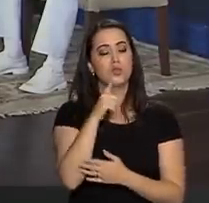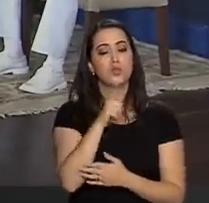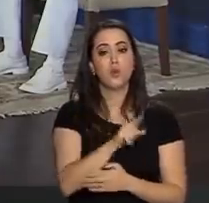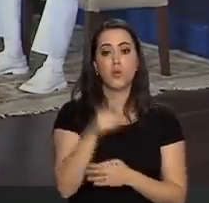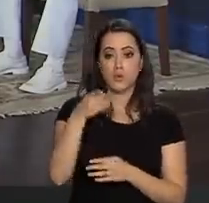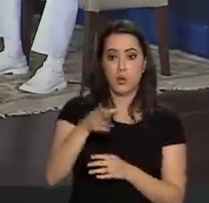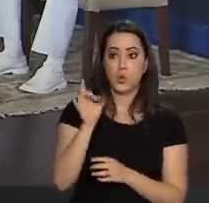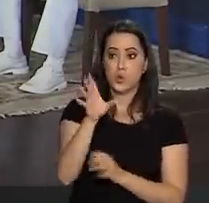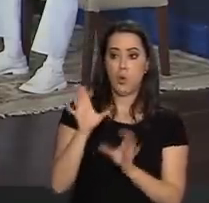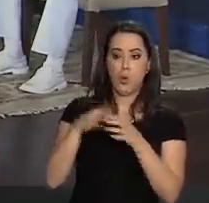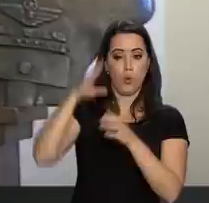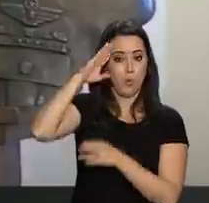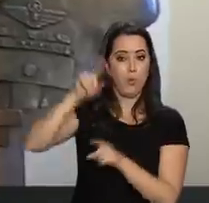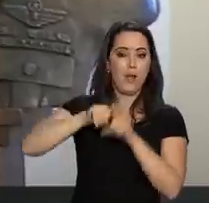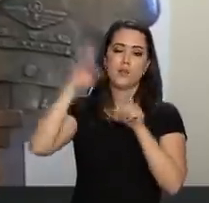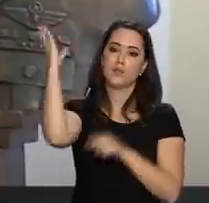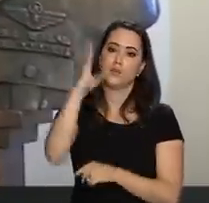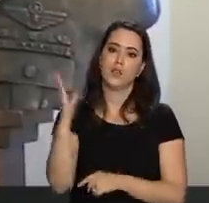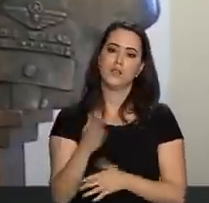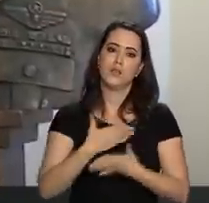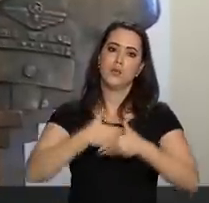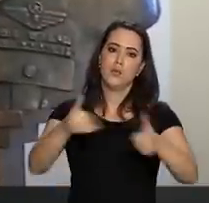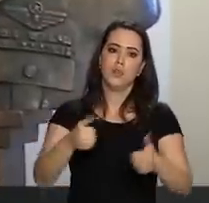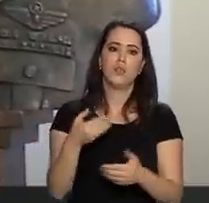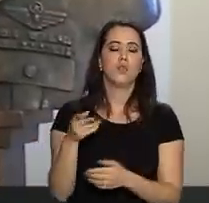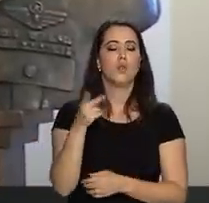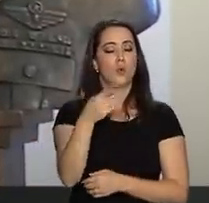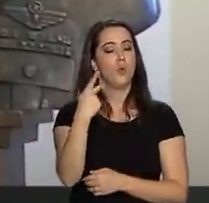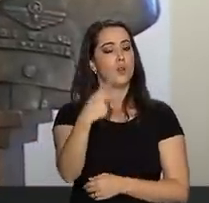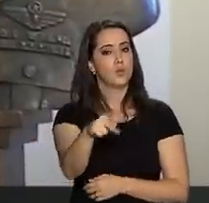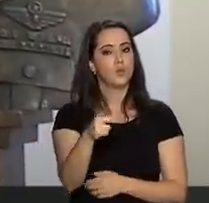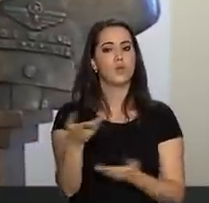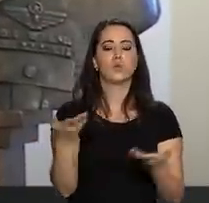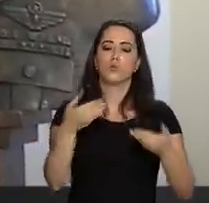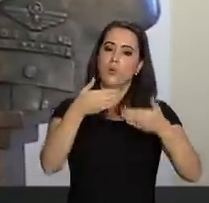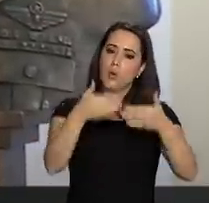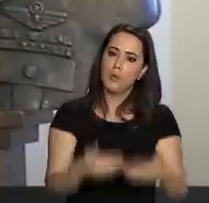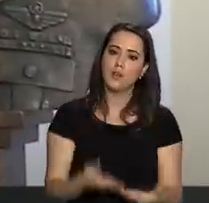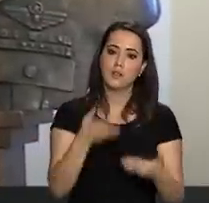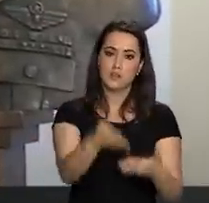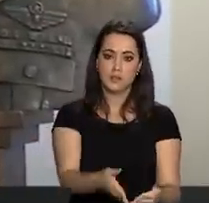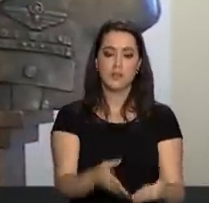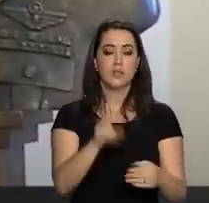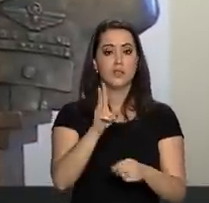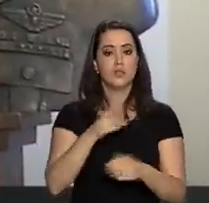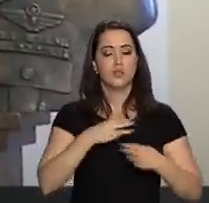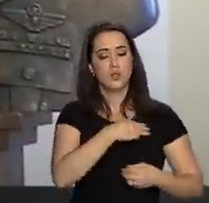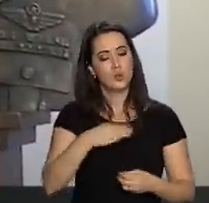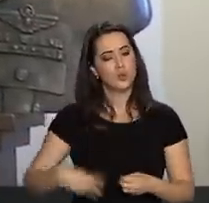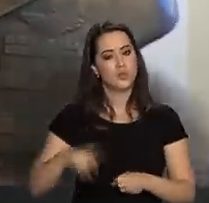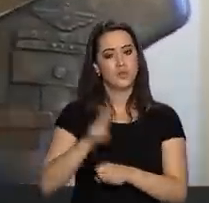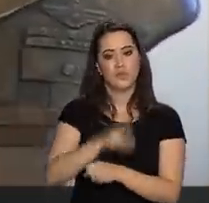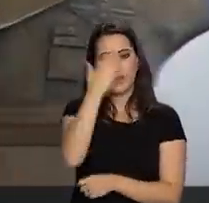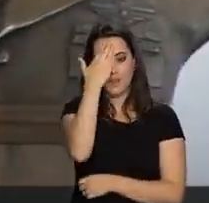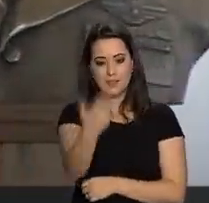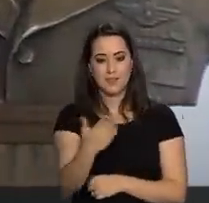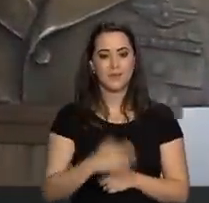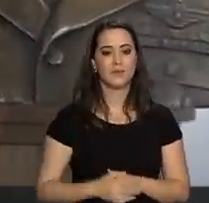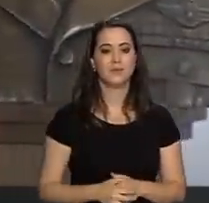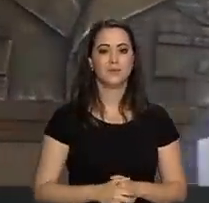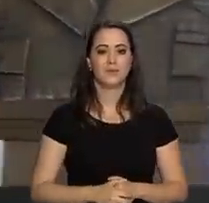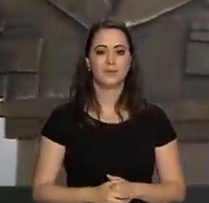as Forças Armadas apenas, o Brasil com a sua presença à frente da defesa. Muito obrigado a todos.